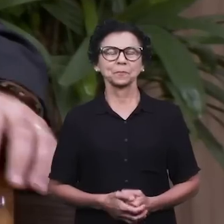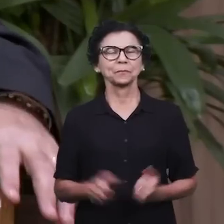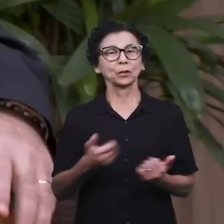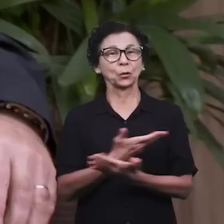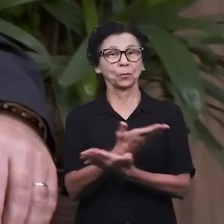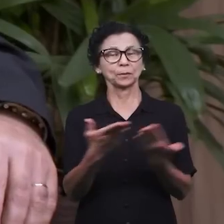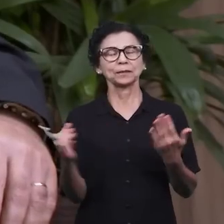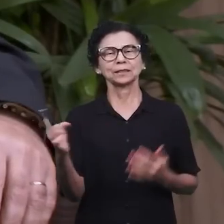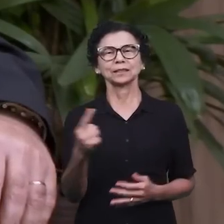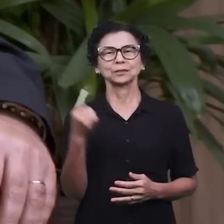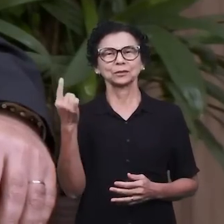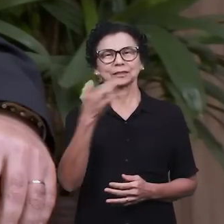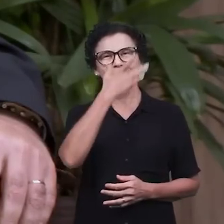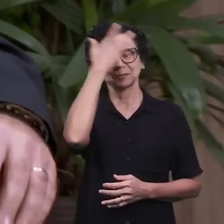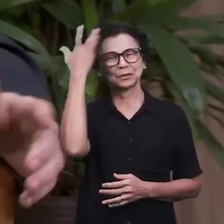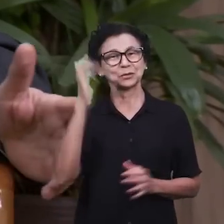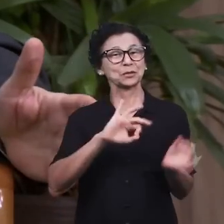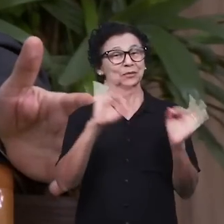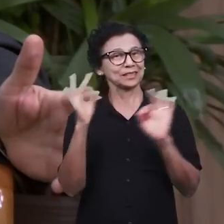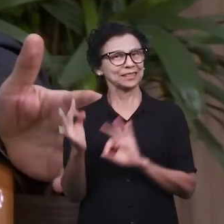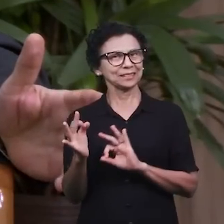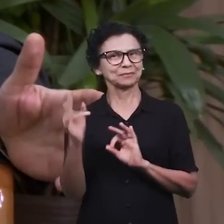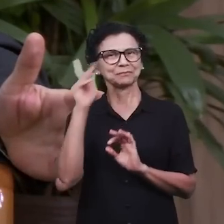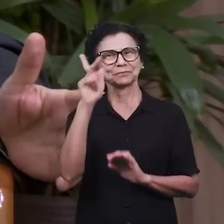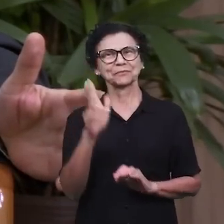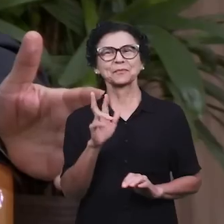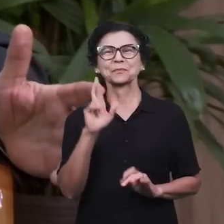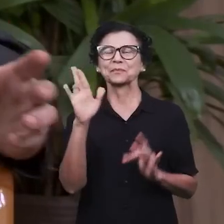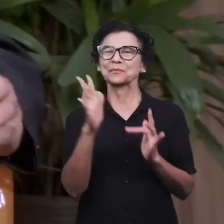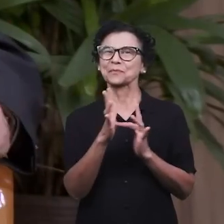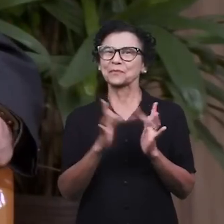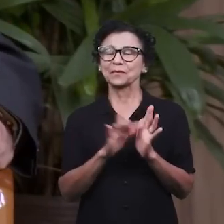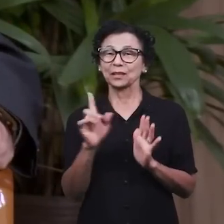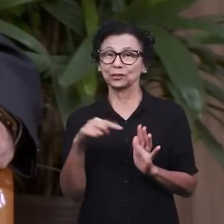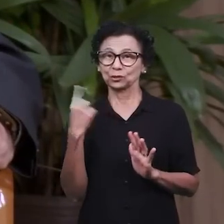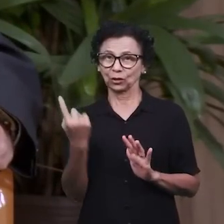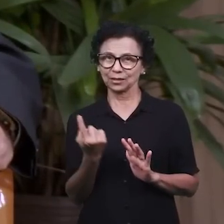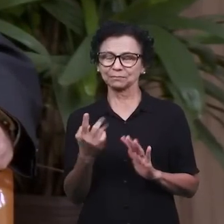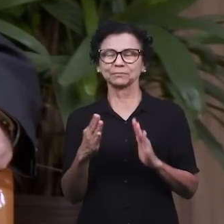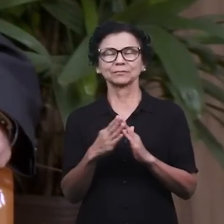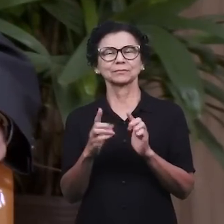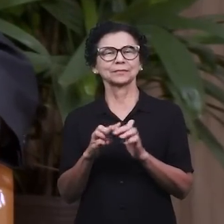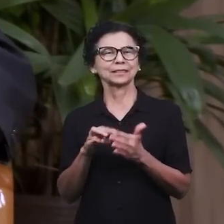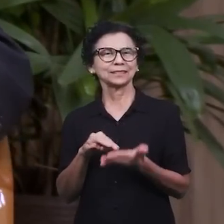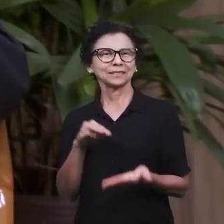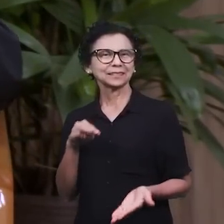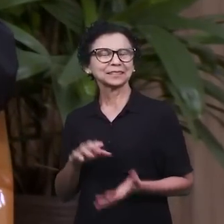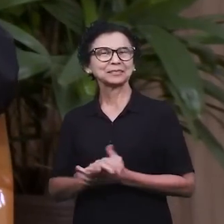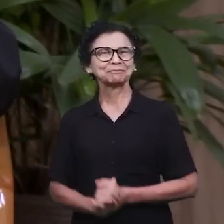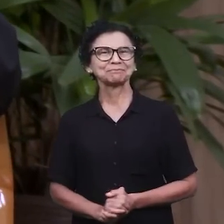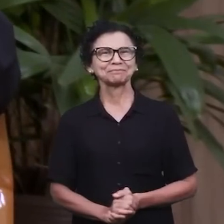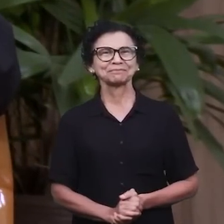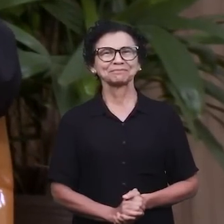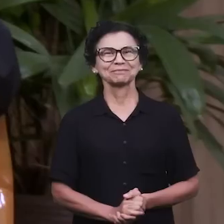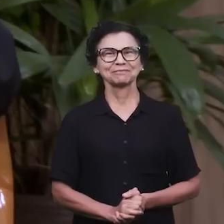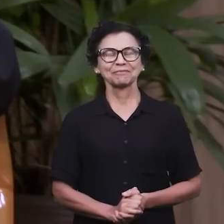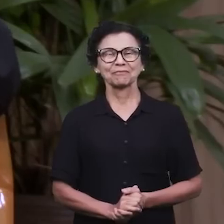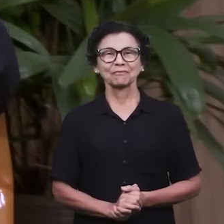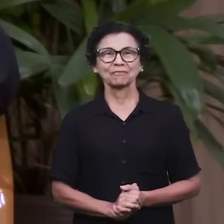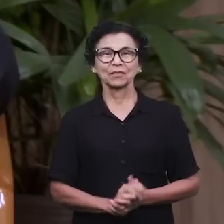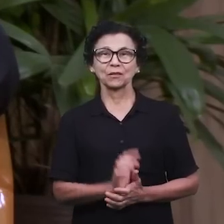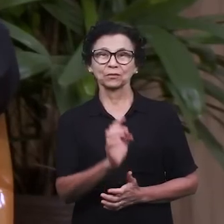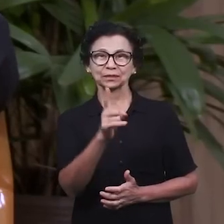Eu saúdo todos aqueles que nos assistem agora com a paz do Senhor Jesus. Nós somos a Igreja Cristã Maranata e você começa a assistir